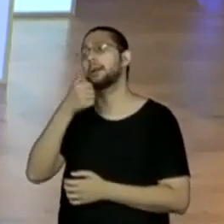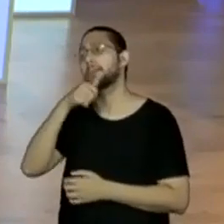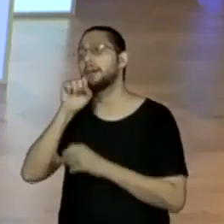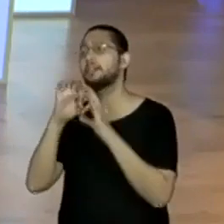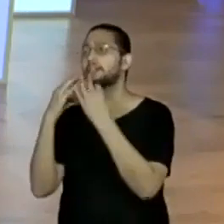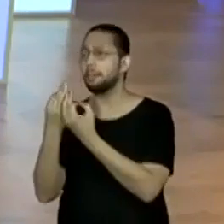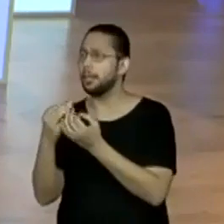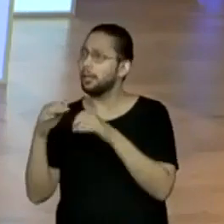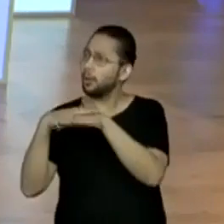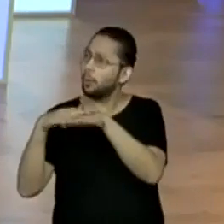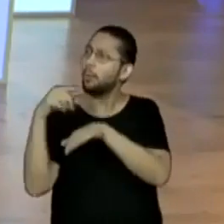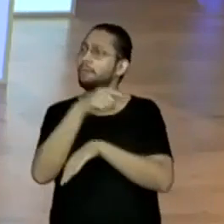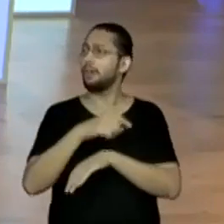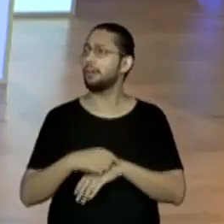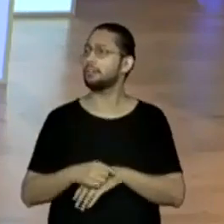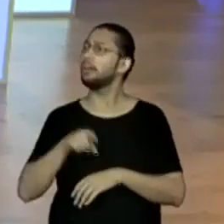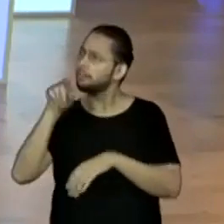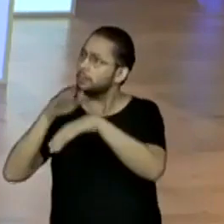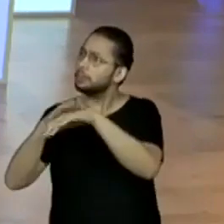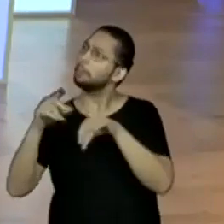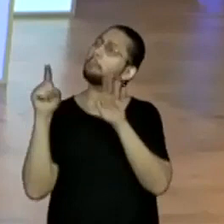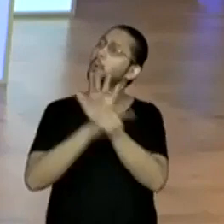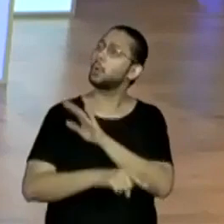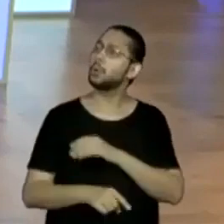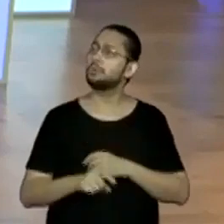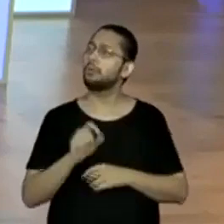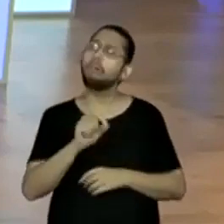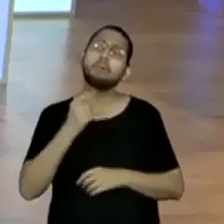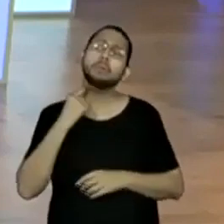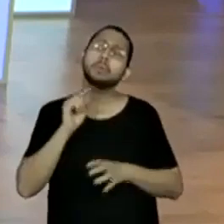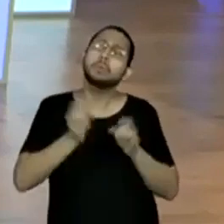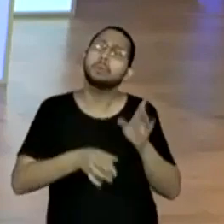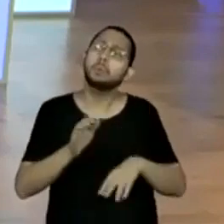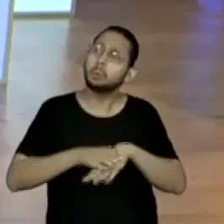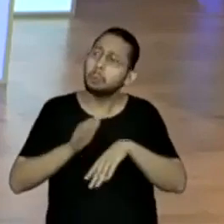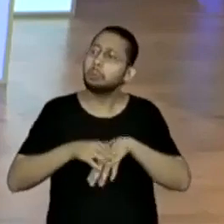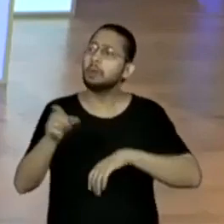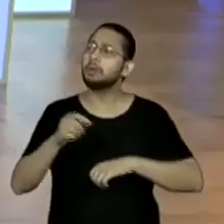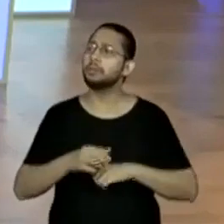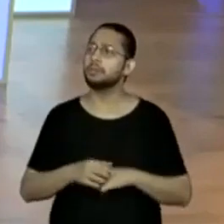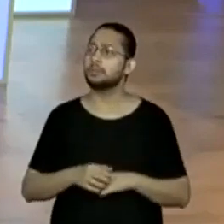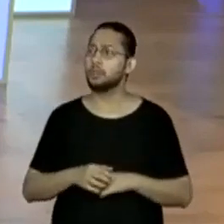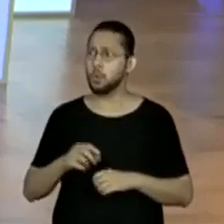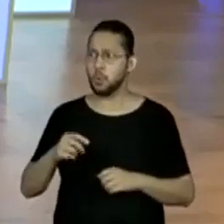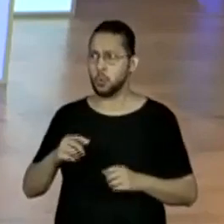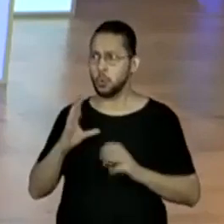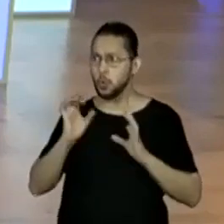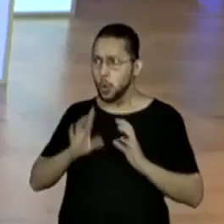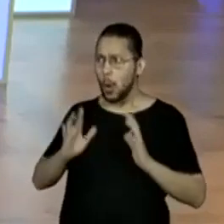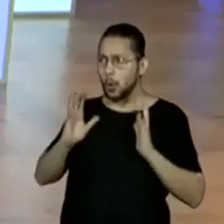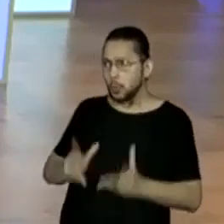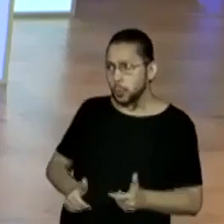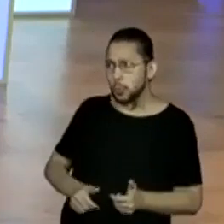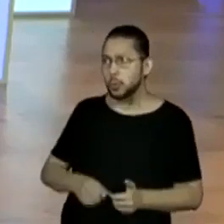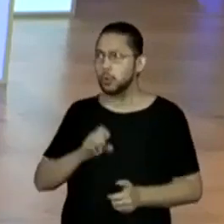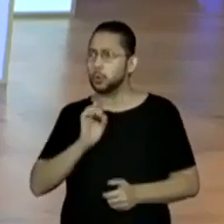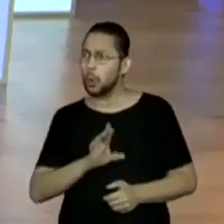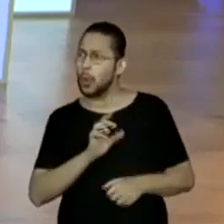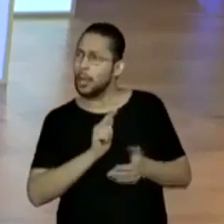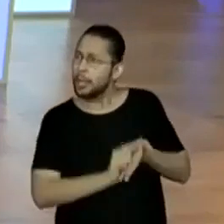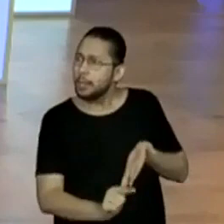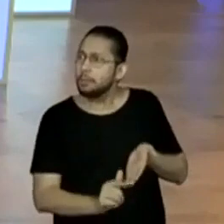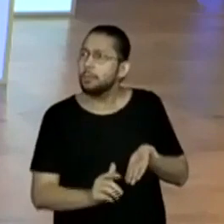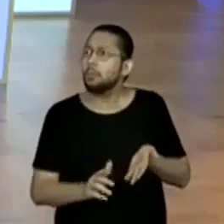Provoque-a. Fala, quem polui? Você acha que o Rio Tietê é sujo? Você acha que o Rio Tietê é só limpo? É só sujo? Você acha que o